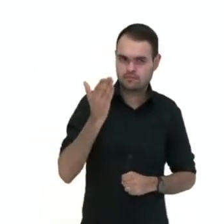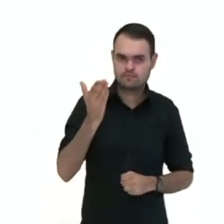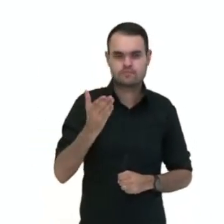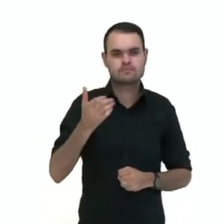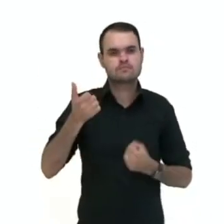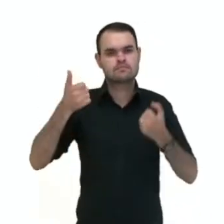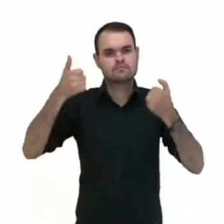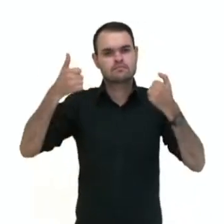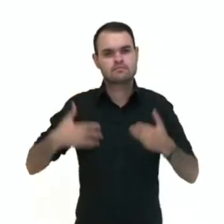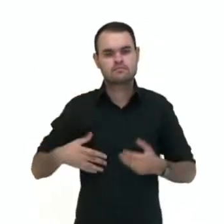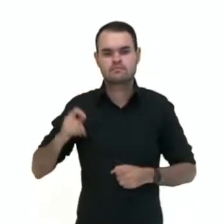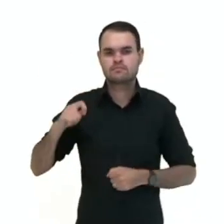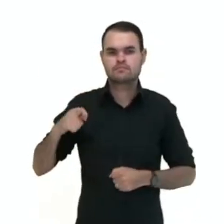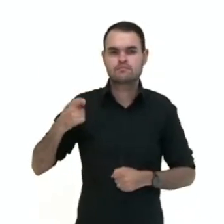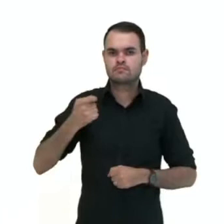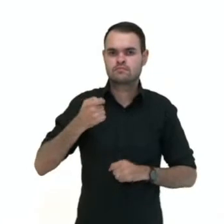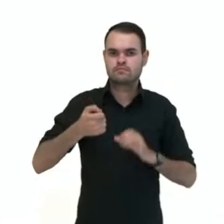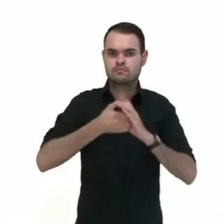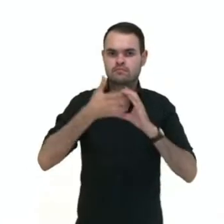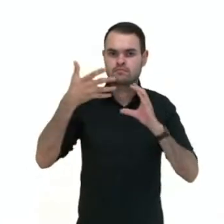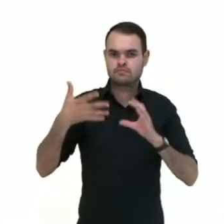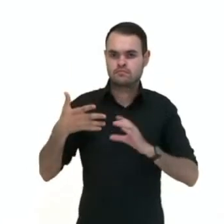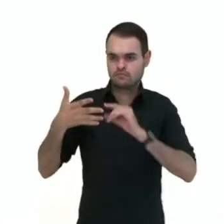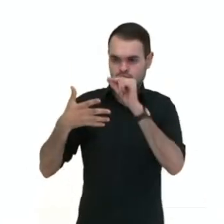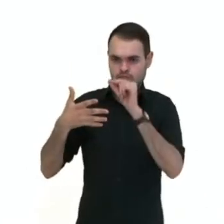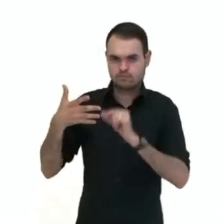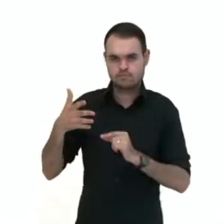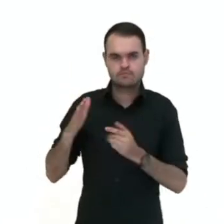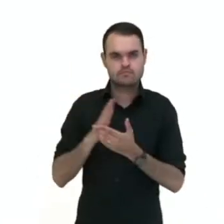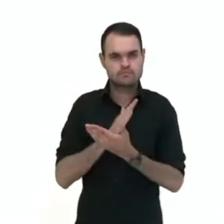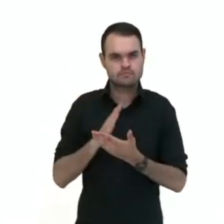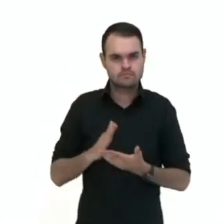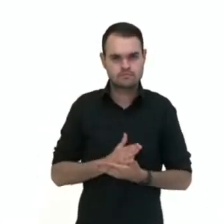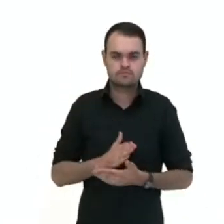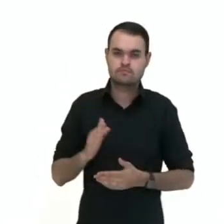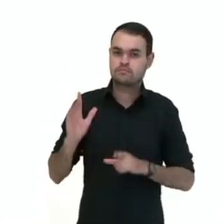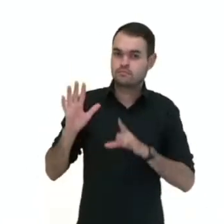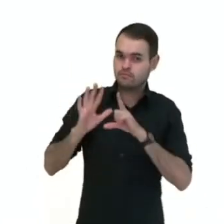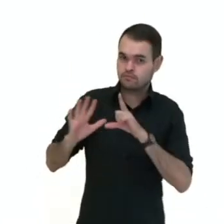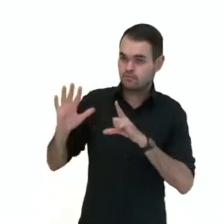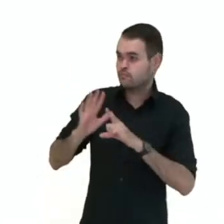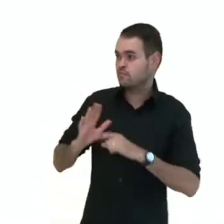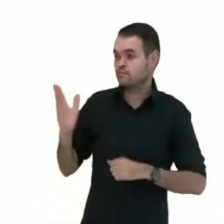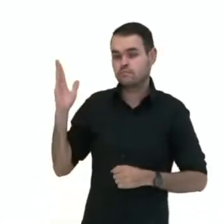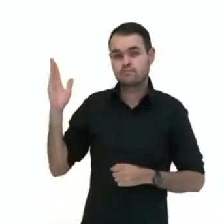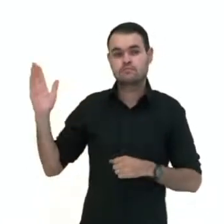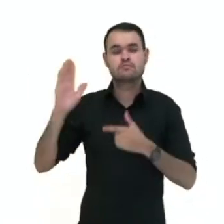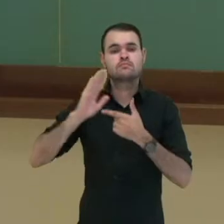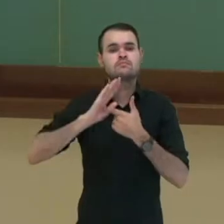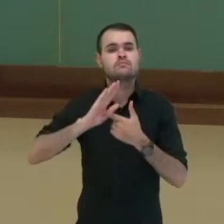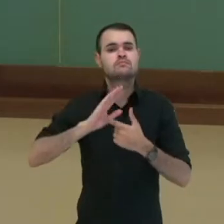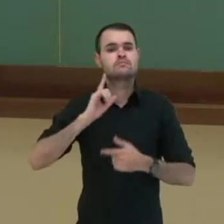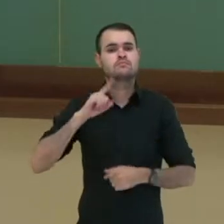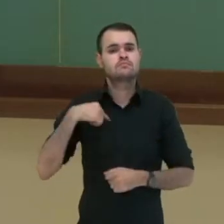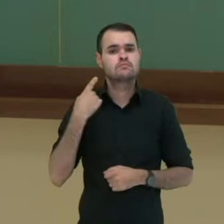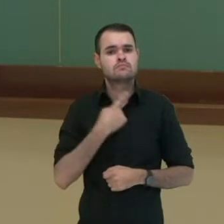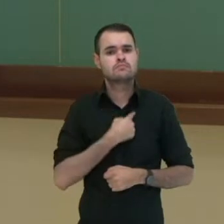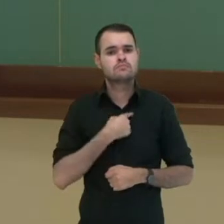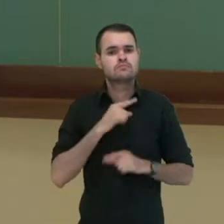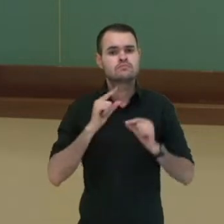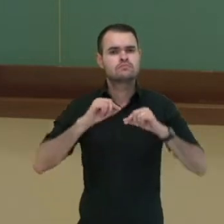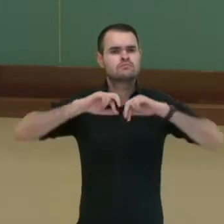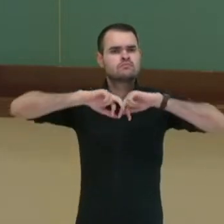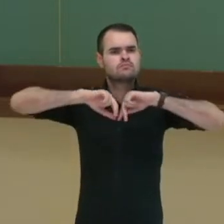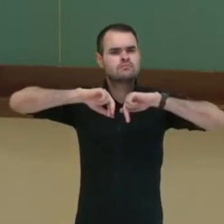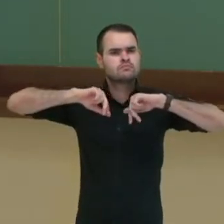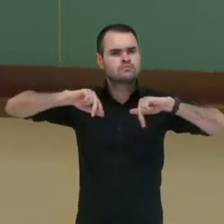da classificação dos seres vivos. É uma imagem que retrata para nós uma grande biodiversidade,